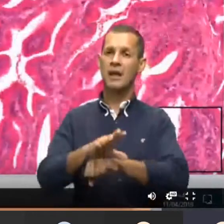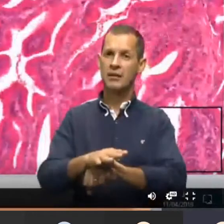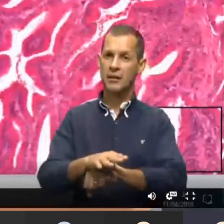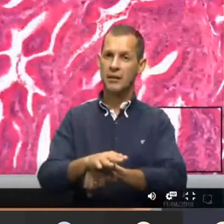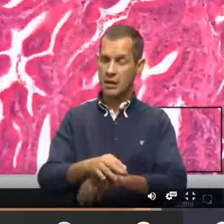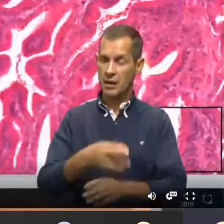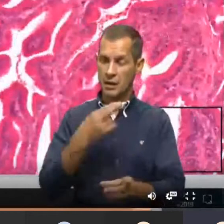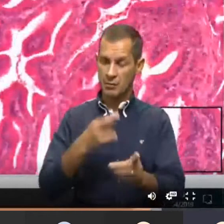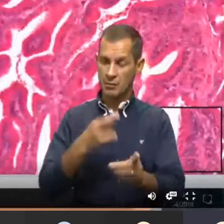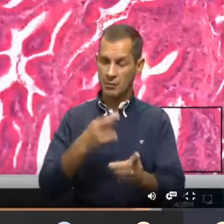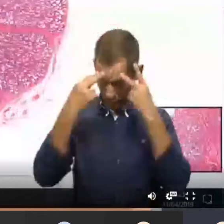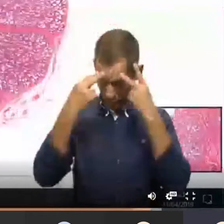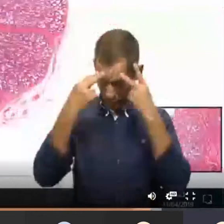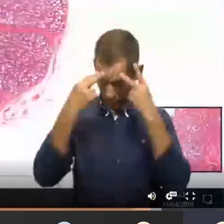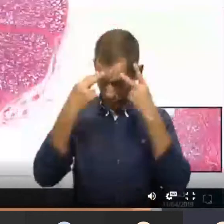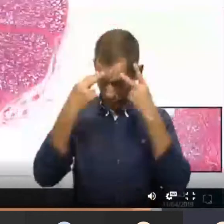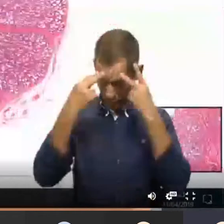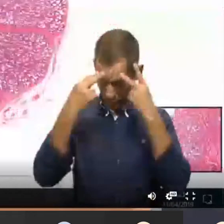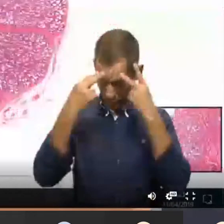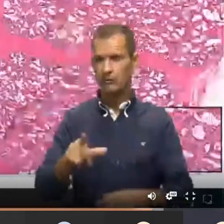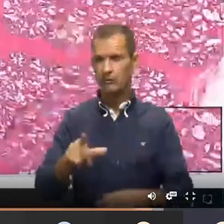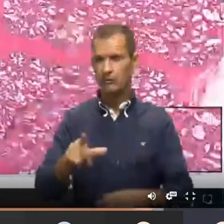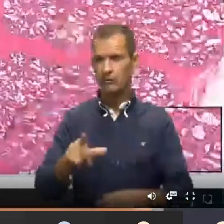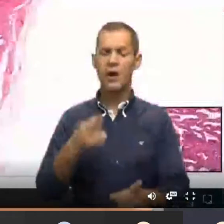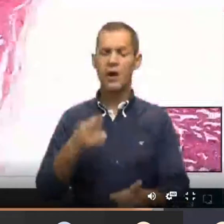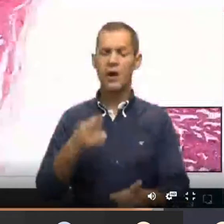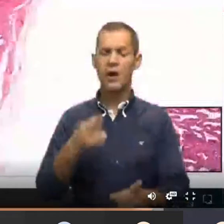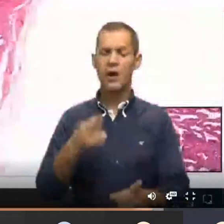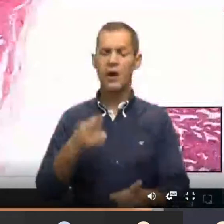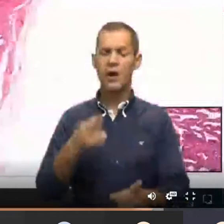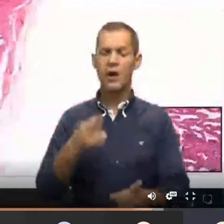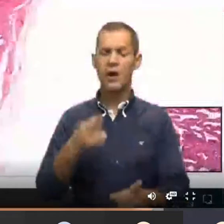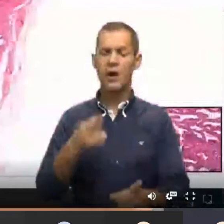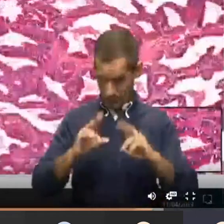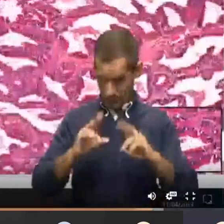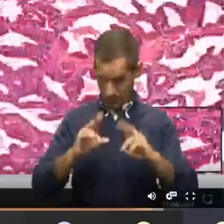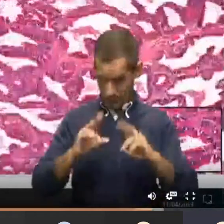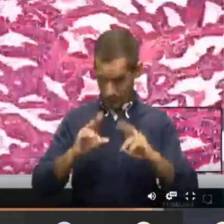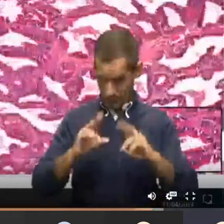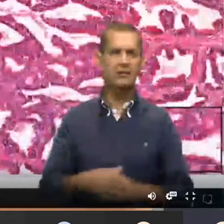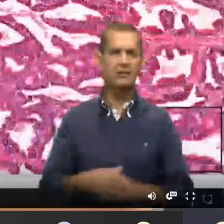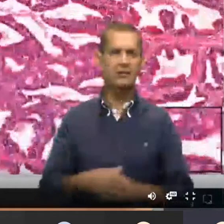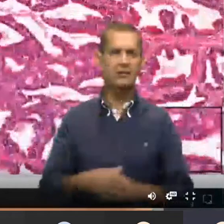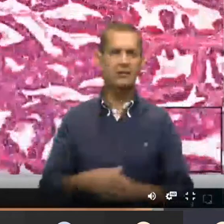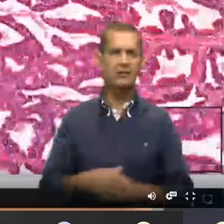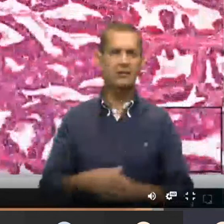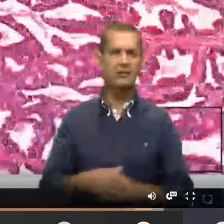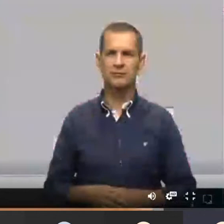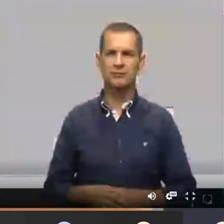próstata normal. Vamos carregar a próstata normal para vocês observarem. Olha aqui a diferença, né?